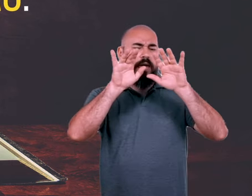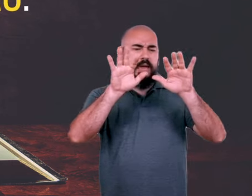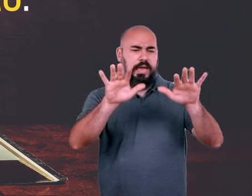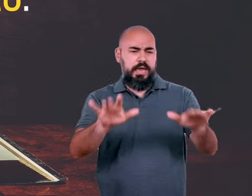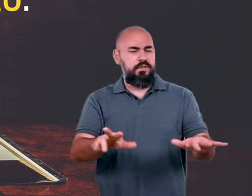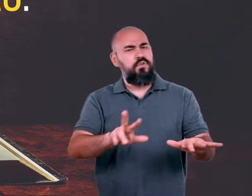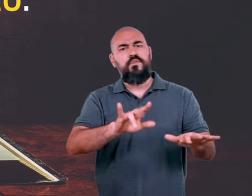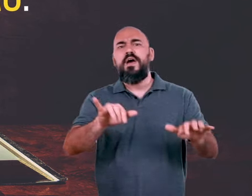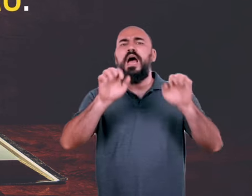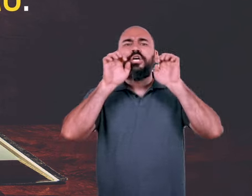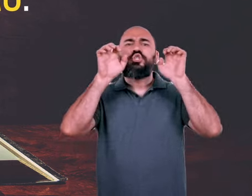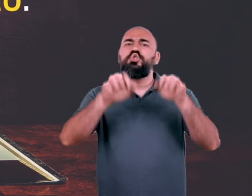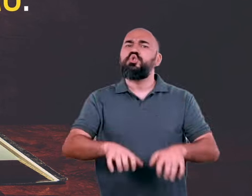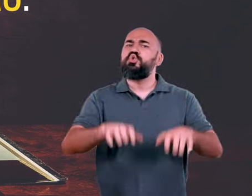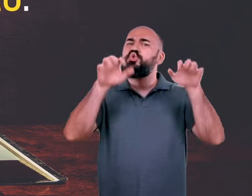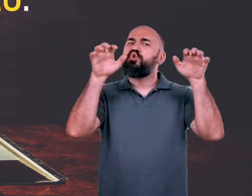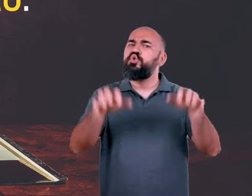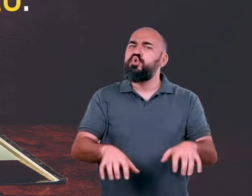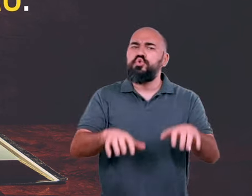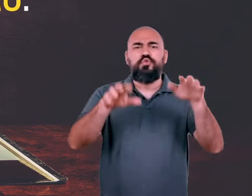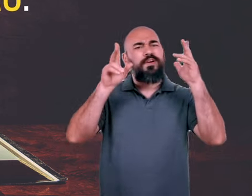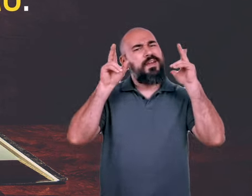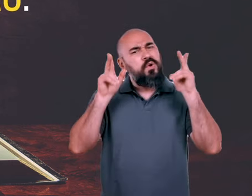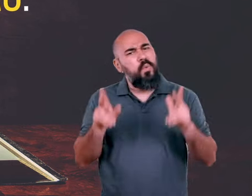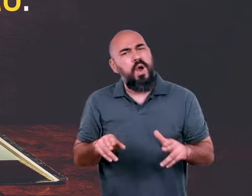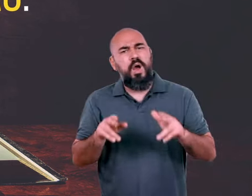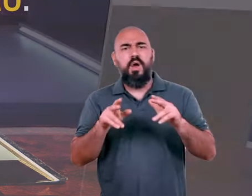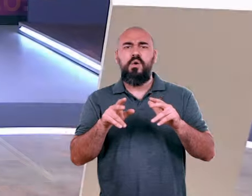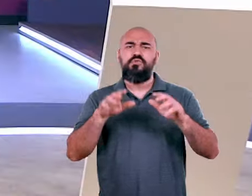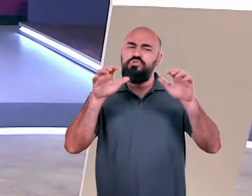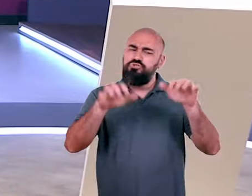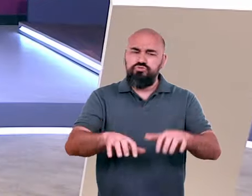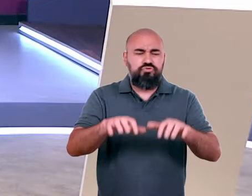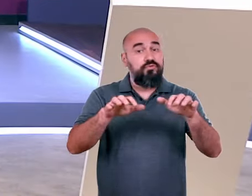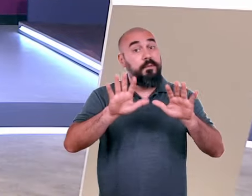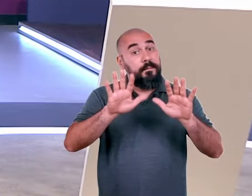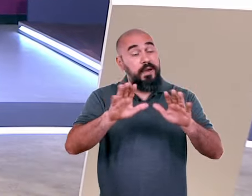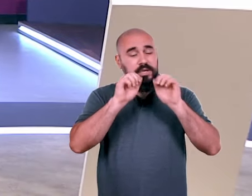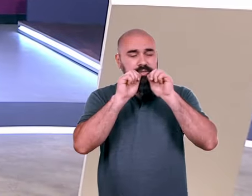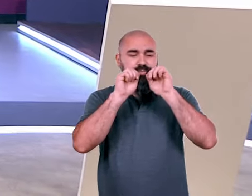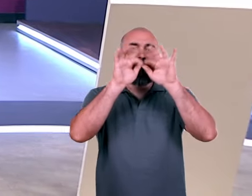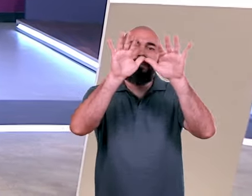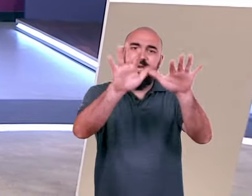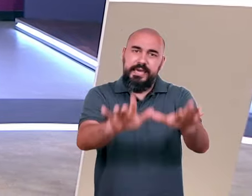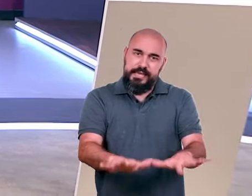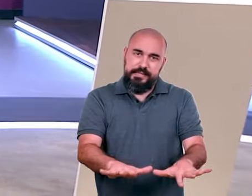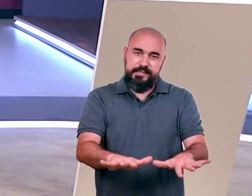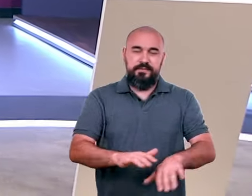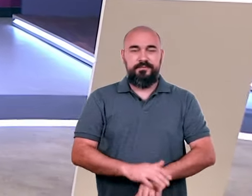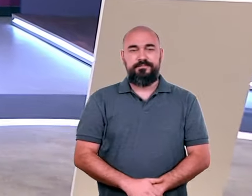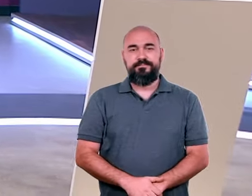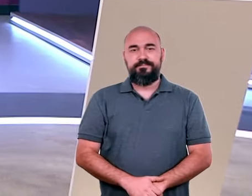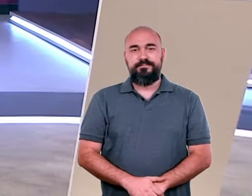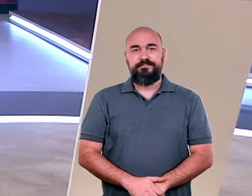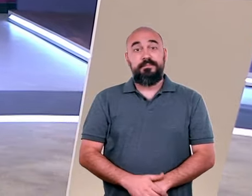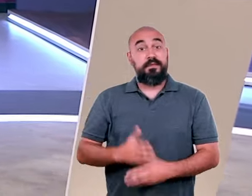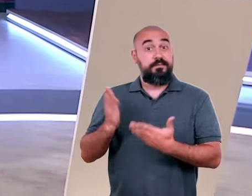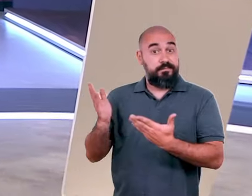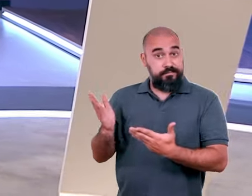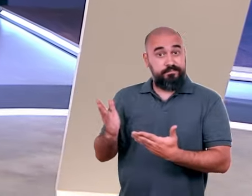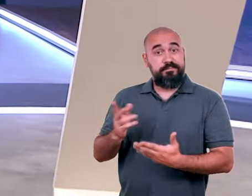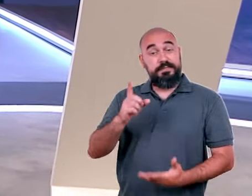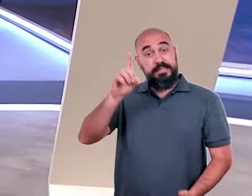seu tempo. Serão chuvas de bênção. Ou seja, quando Deus